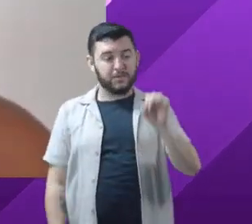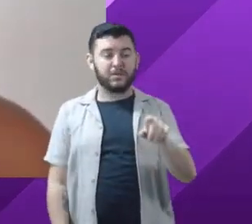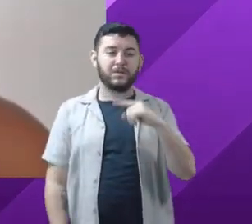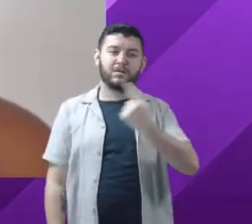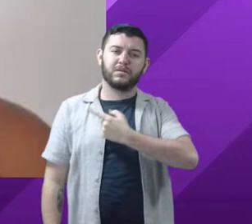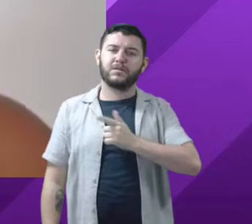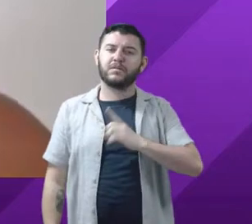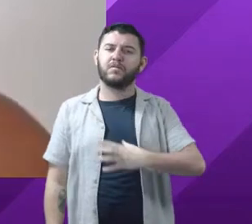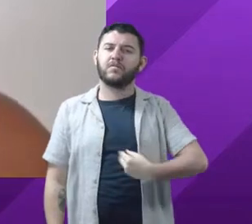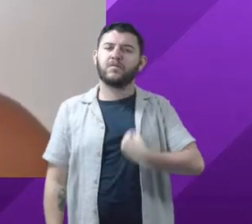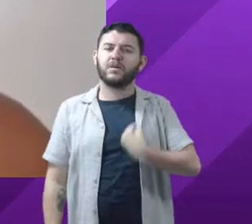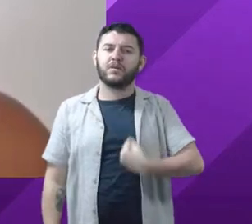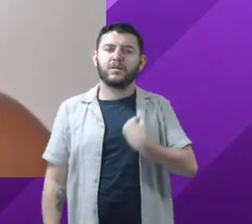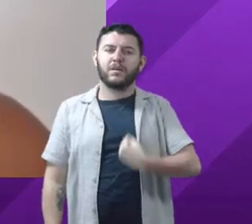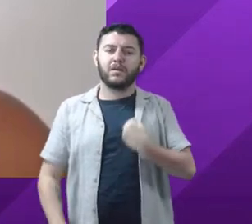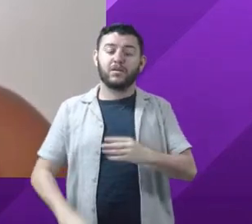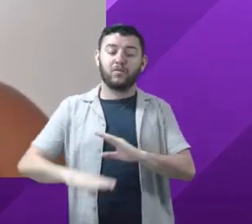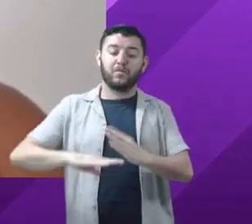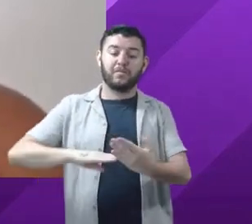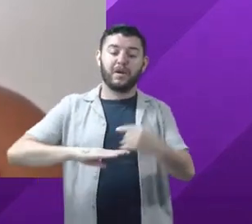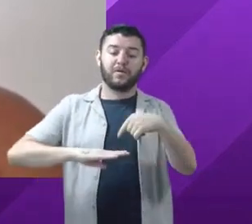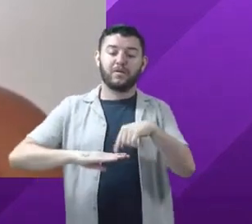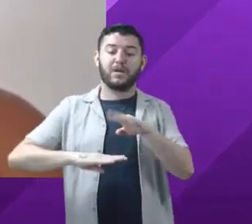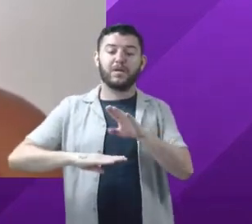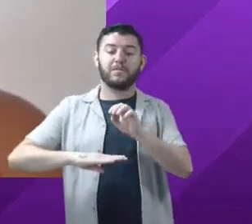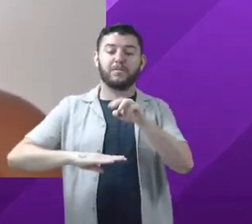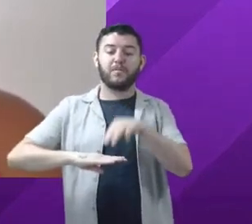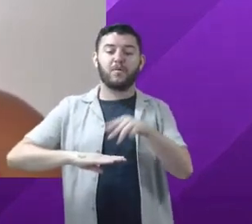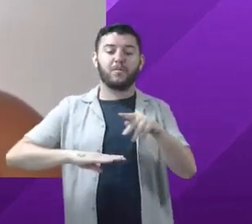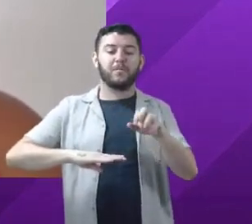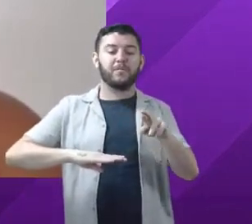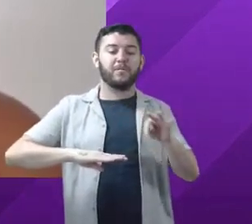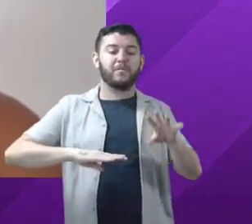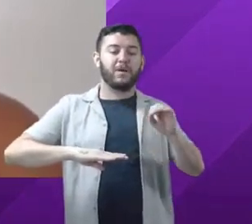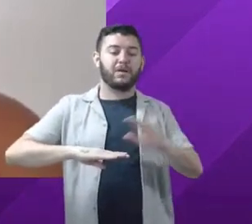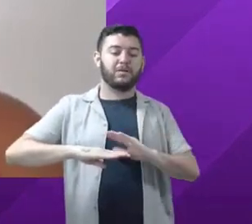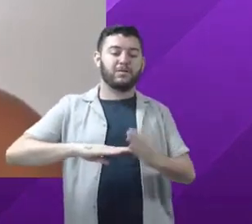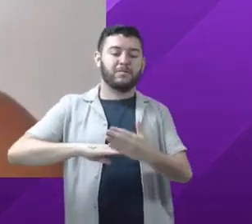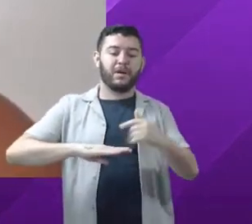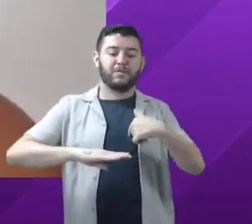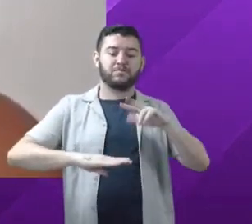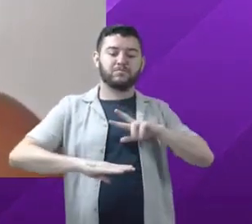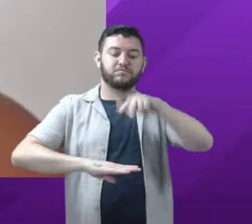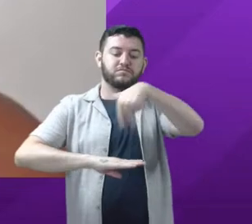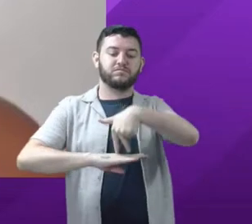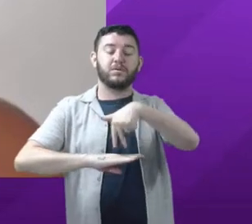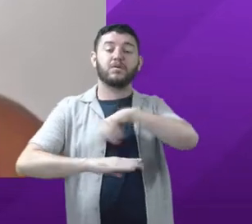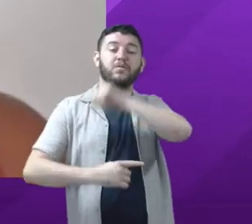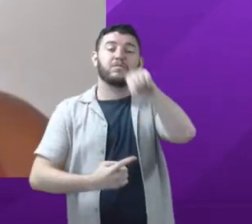Bom Parto, a gente escolheu esse bairro para fazer o lançamento do livro. Mas por que a